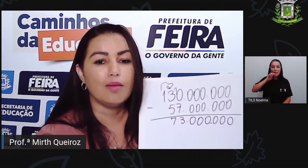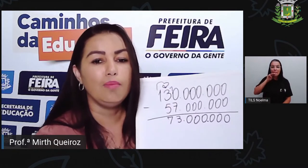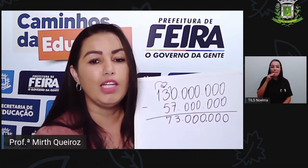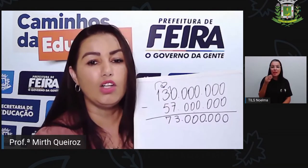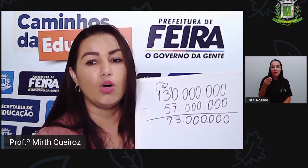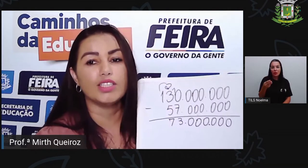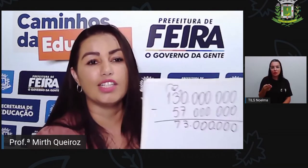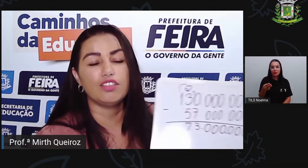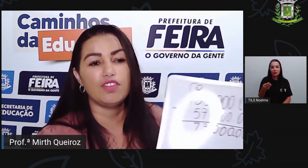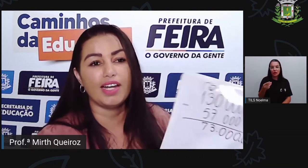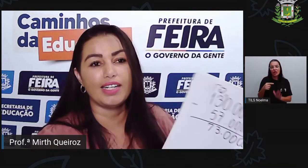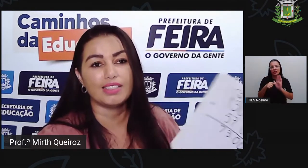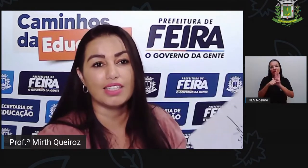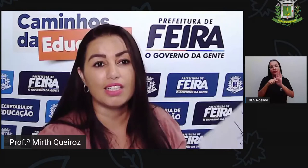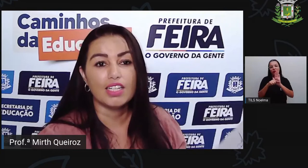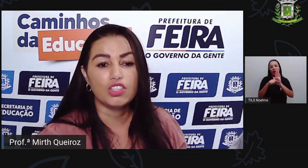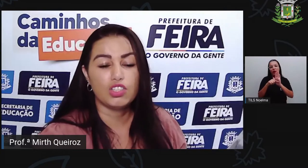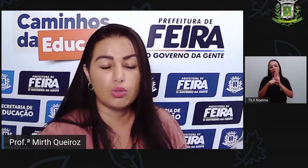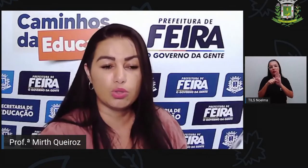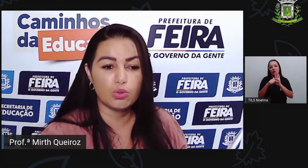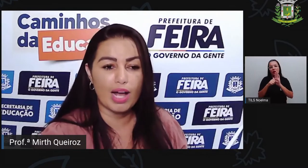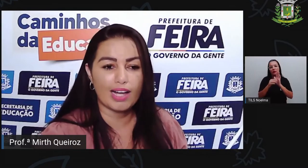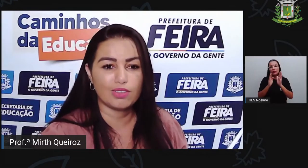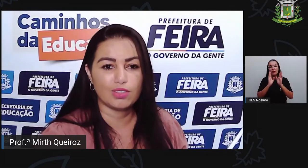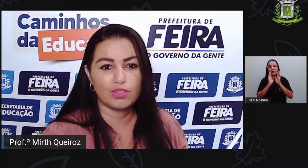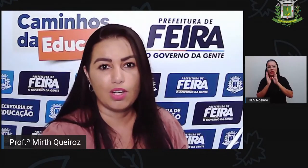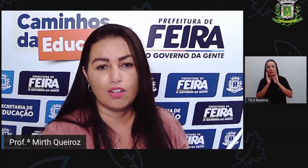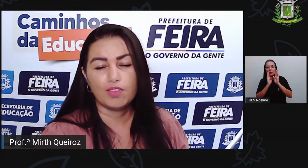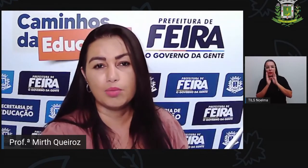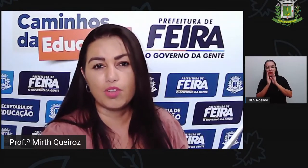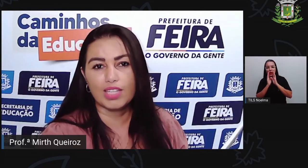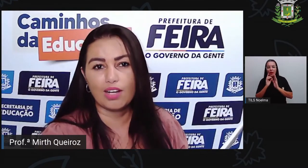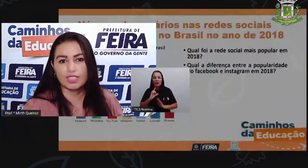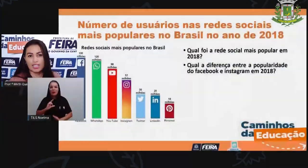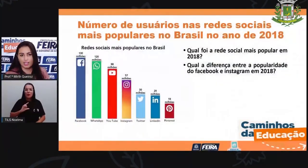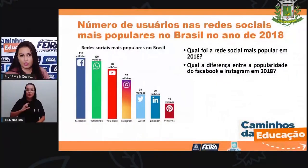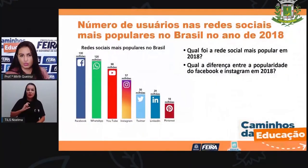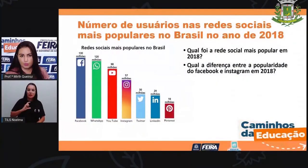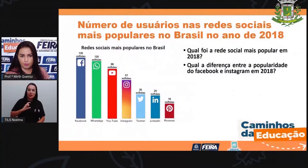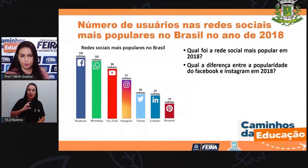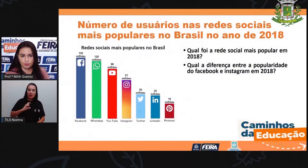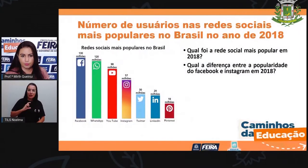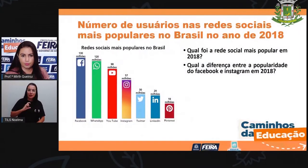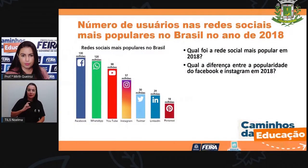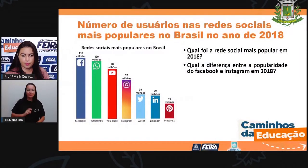73 milhões a diferença de usuários. Vamos voltar ao slide.